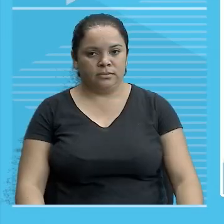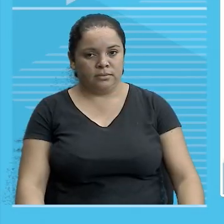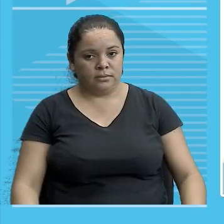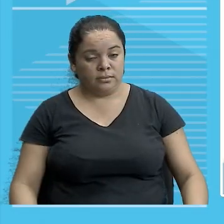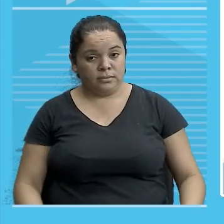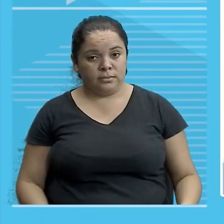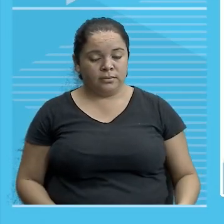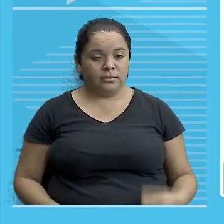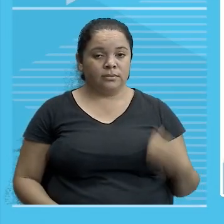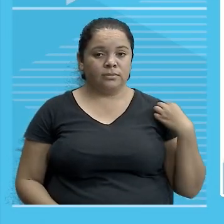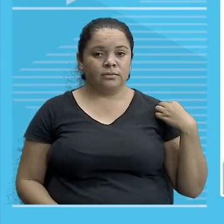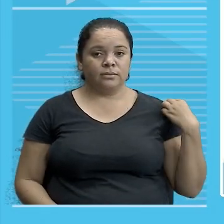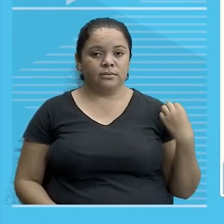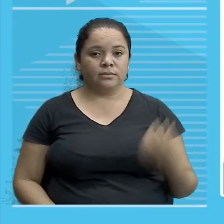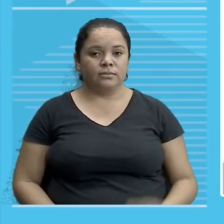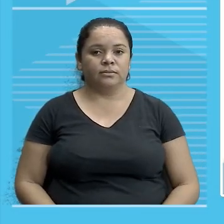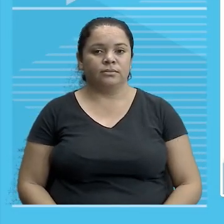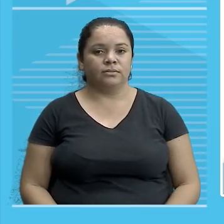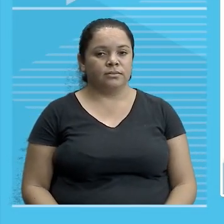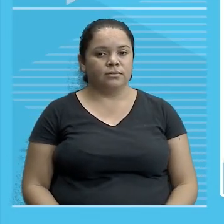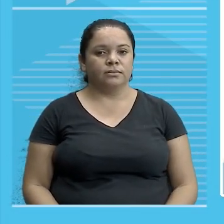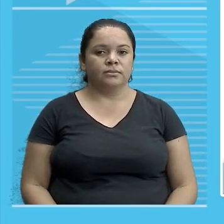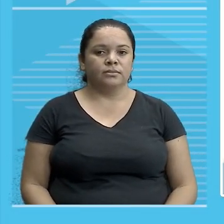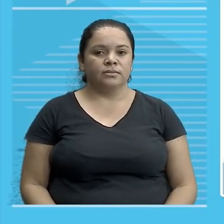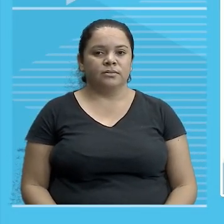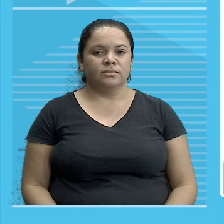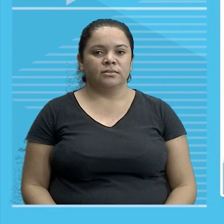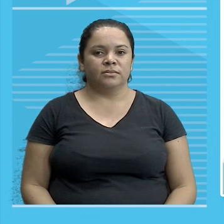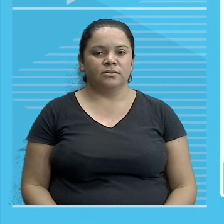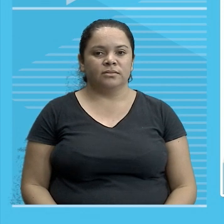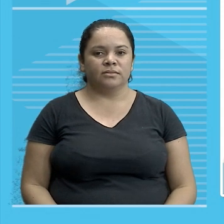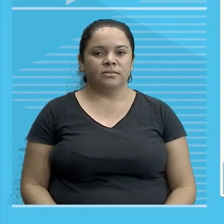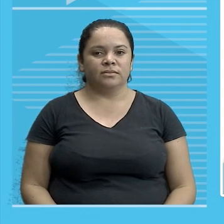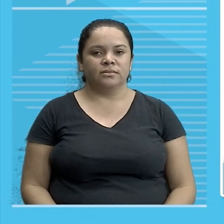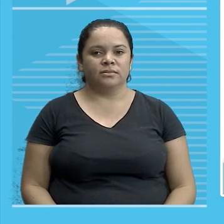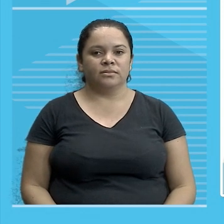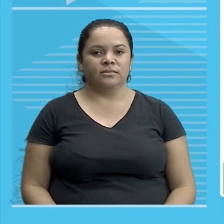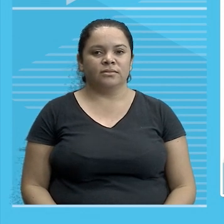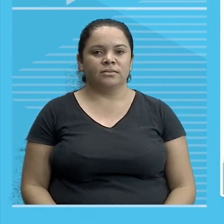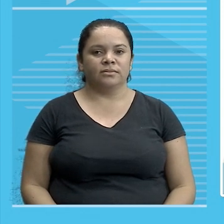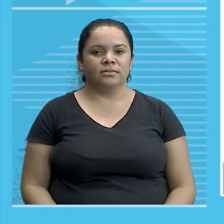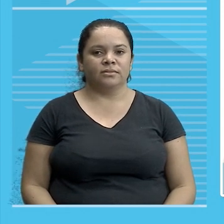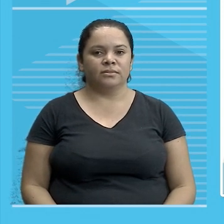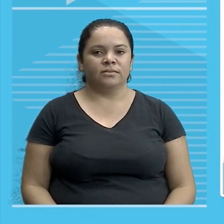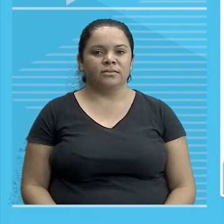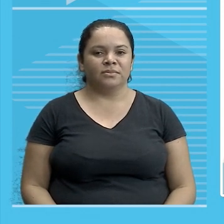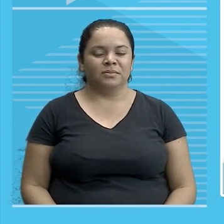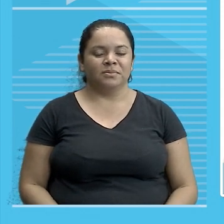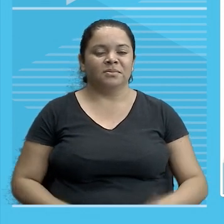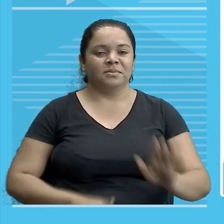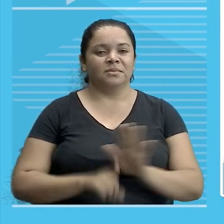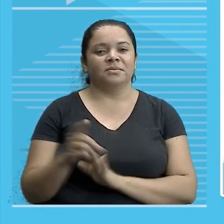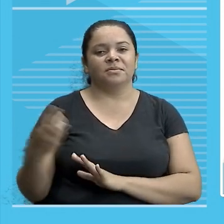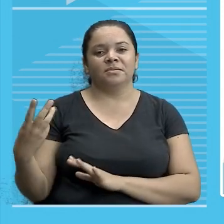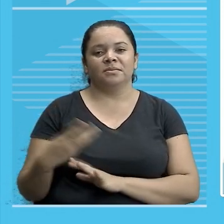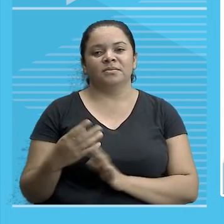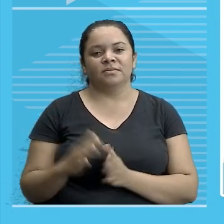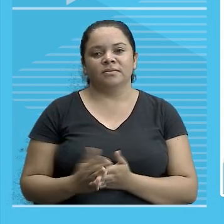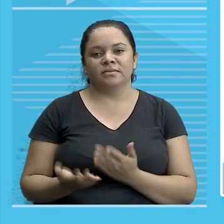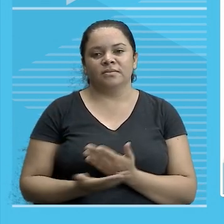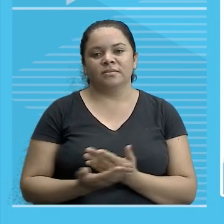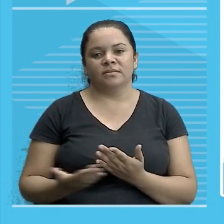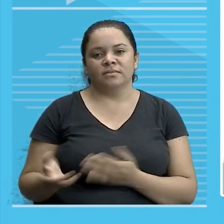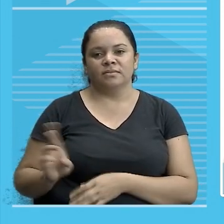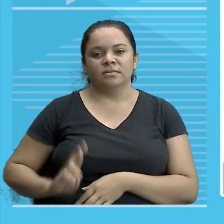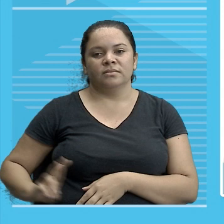Beleza, aí voltamos. Questão de número 3, gabarito. Galerinha de Conceição do